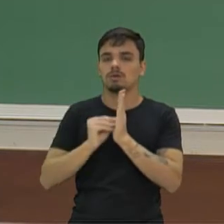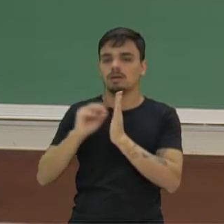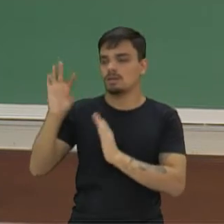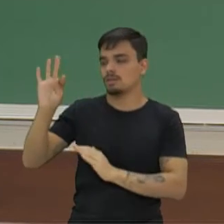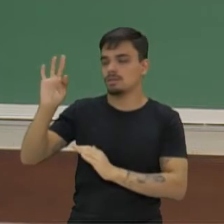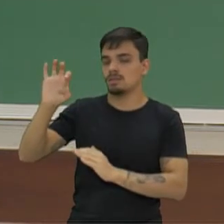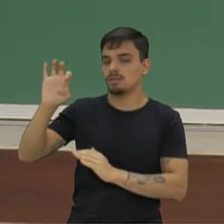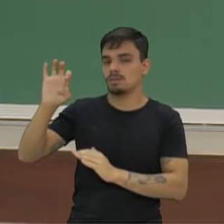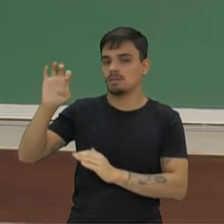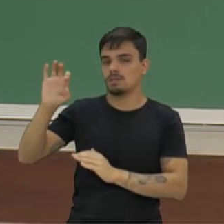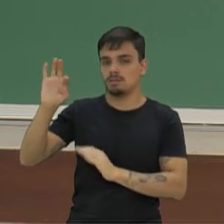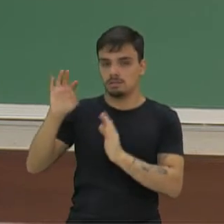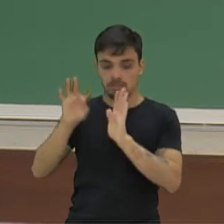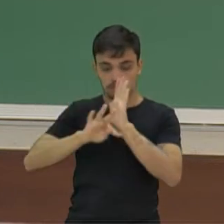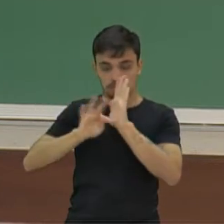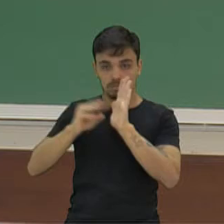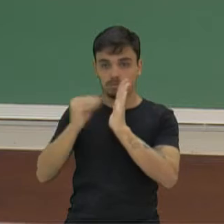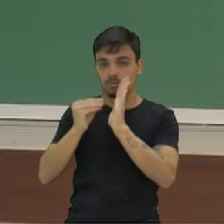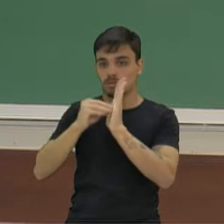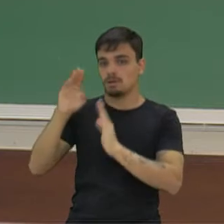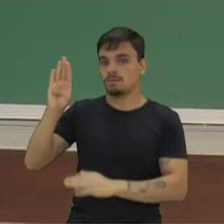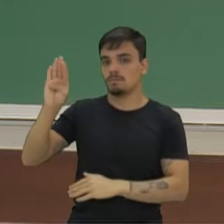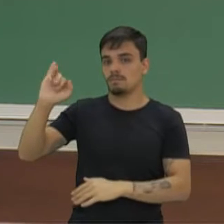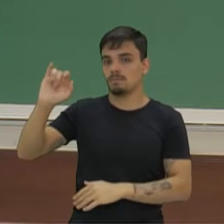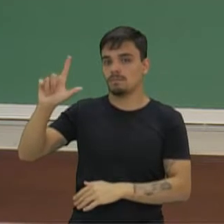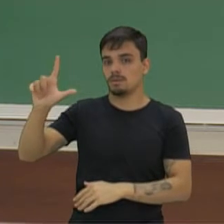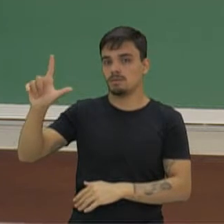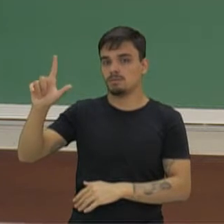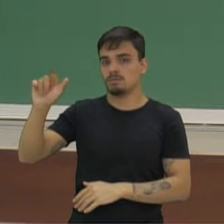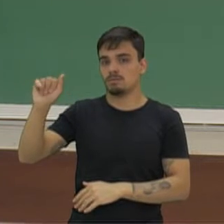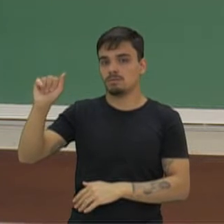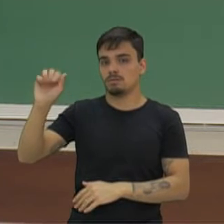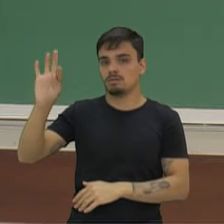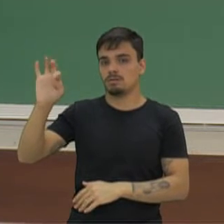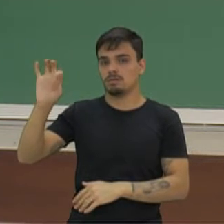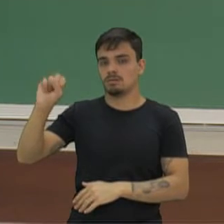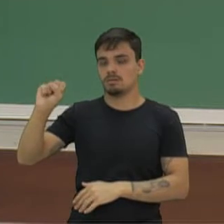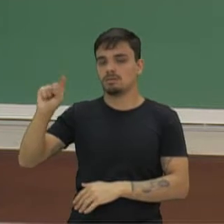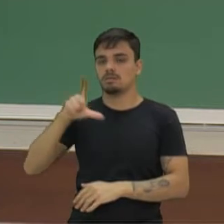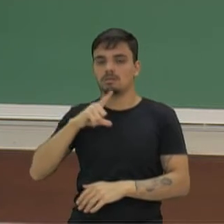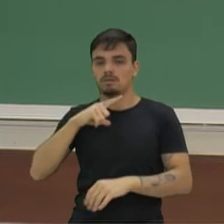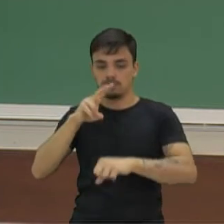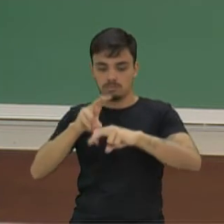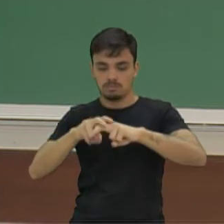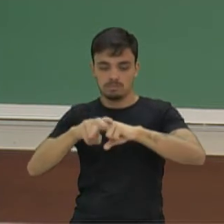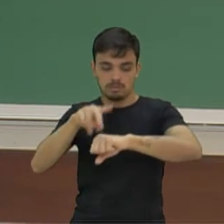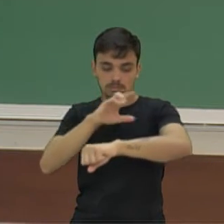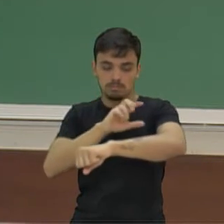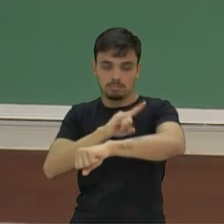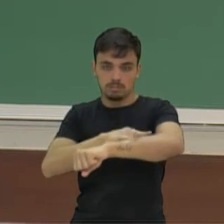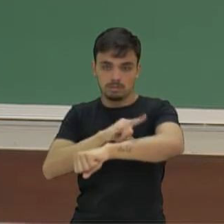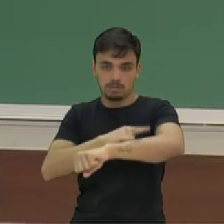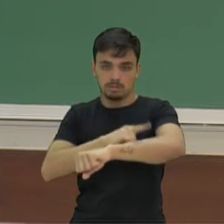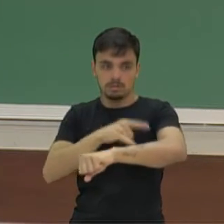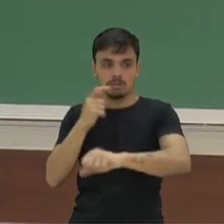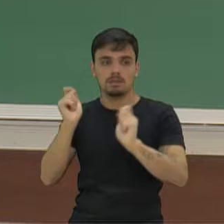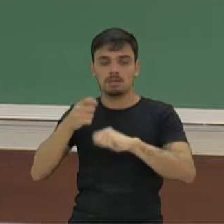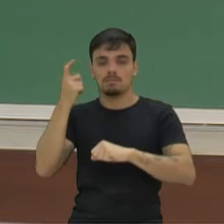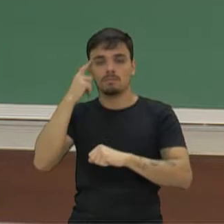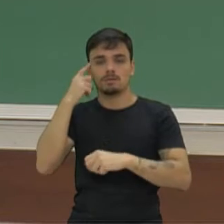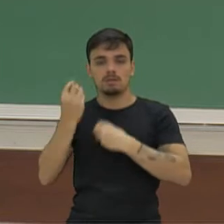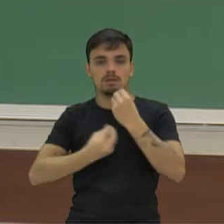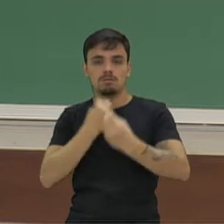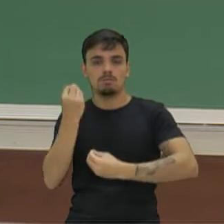vaso sanitário, vai aparecer várias matérias que poucas pessoas leram, mas dará a você um argumento de autoridade para pensar